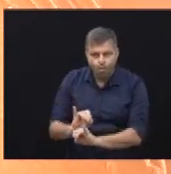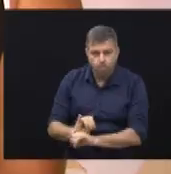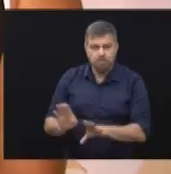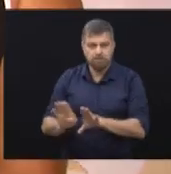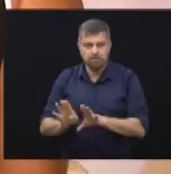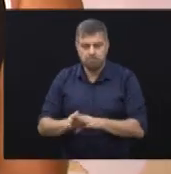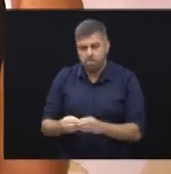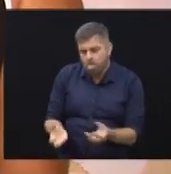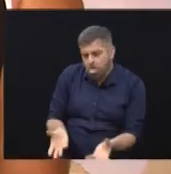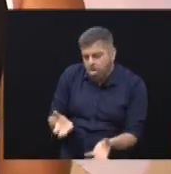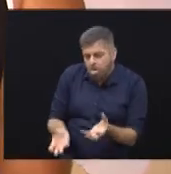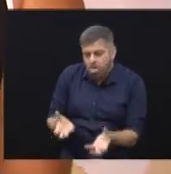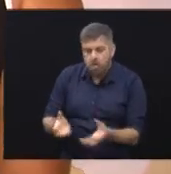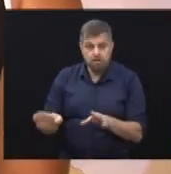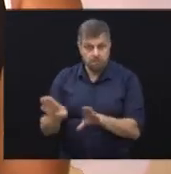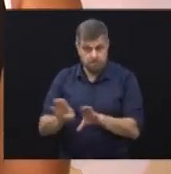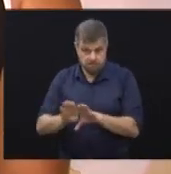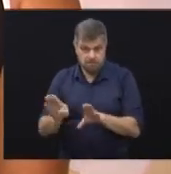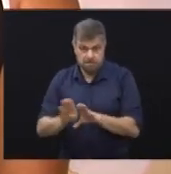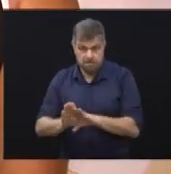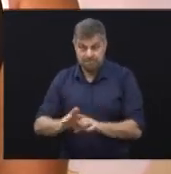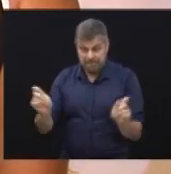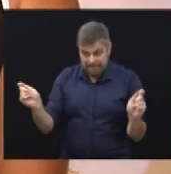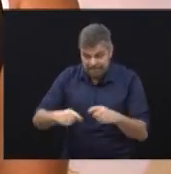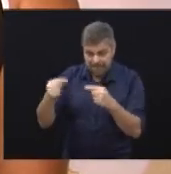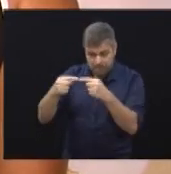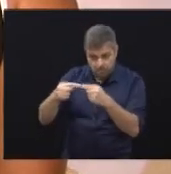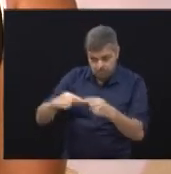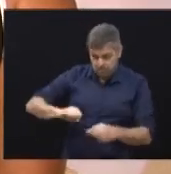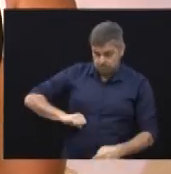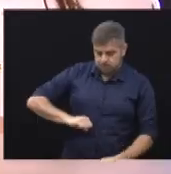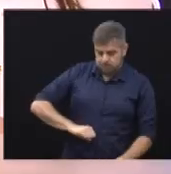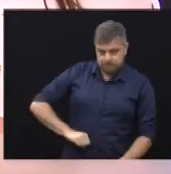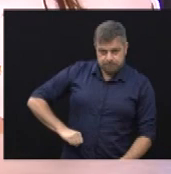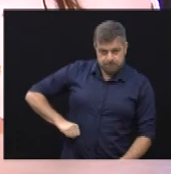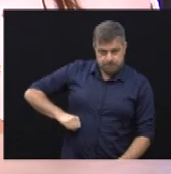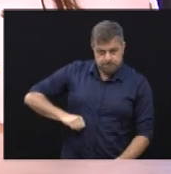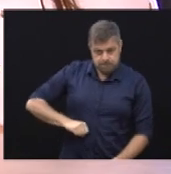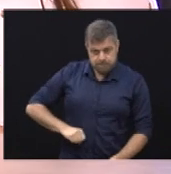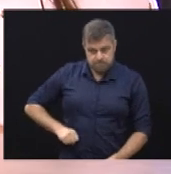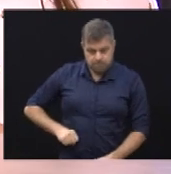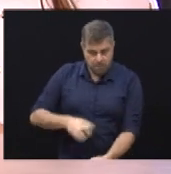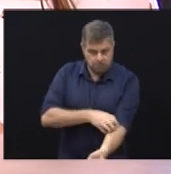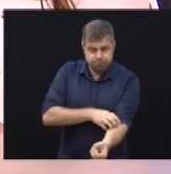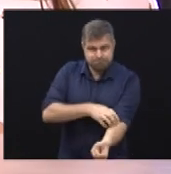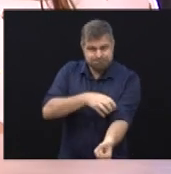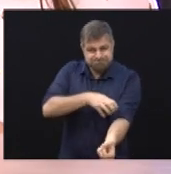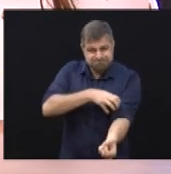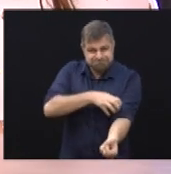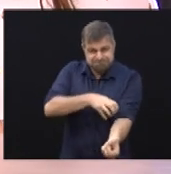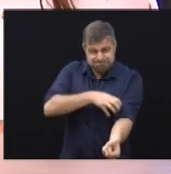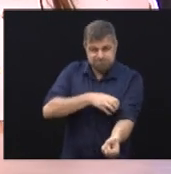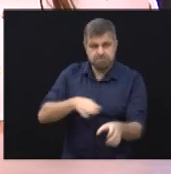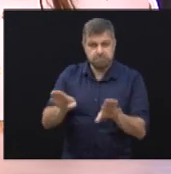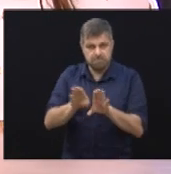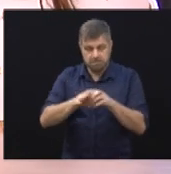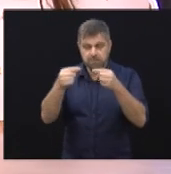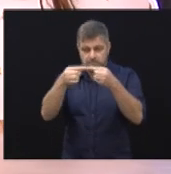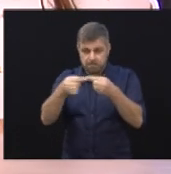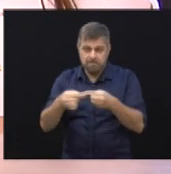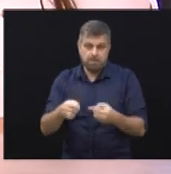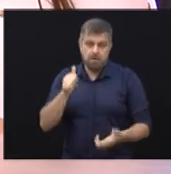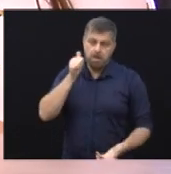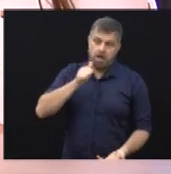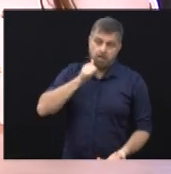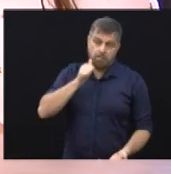gordura localizada, flacidez tissular, que é a flacidez da pele, celulite, entre outras